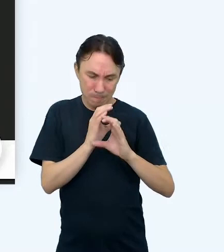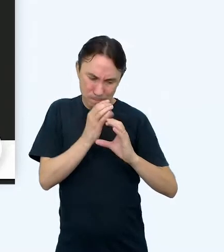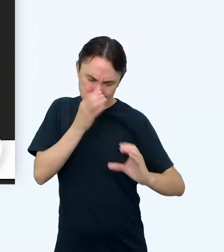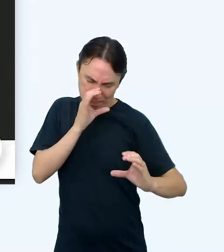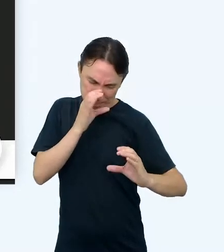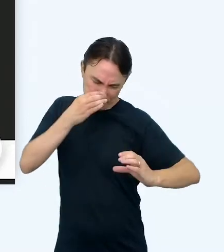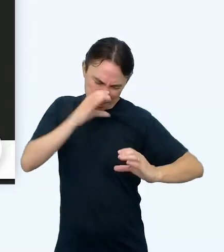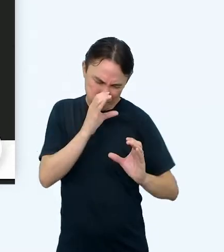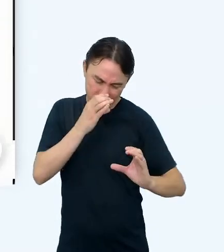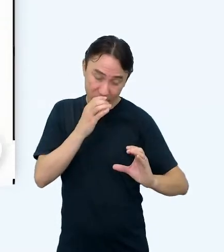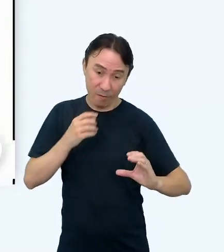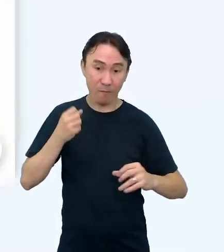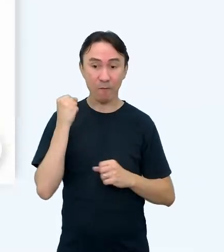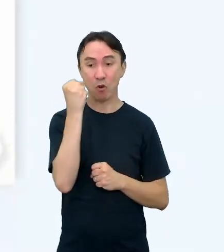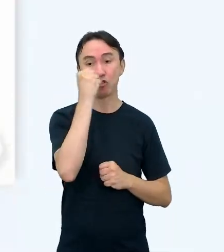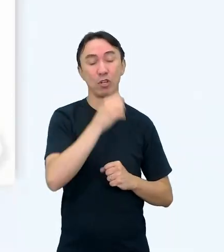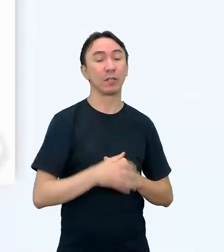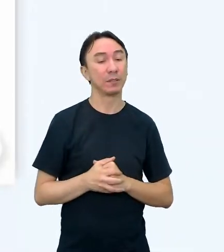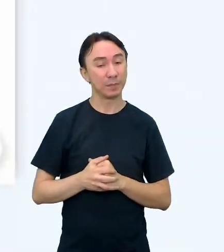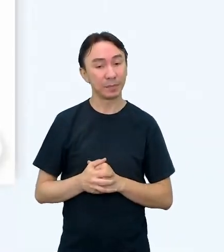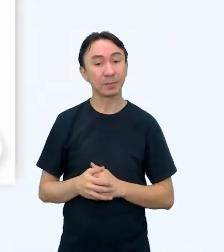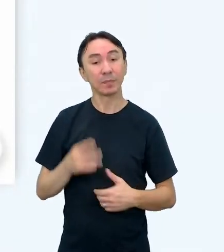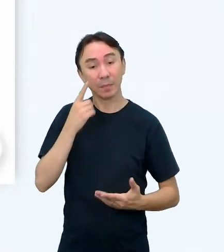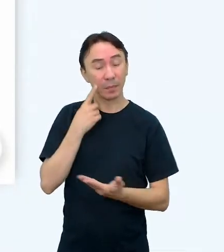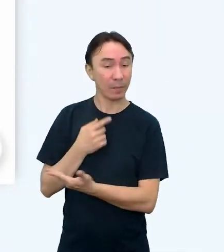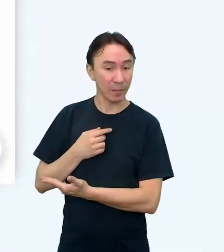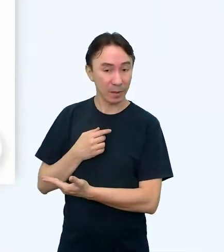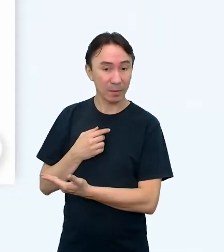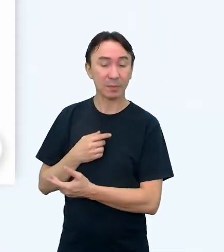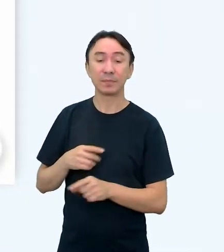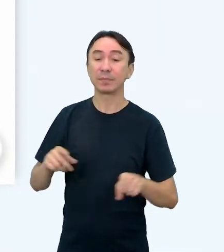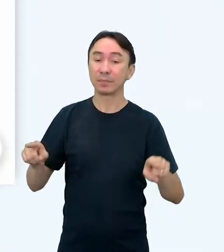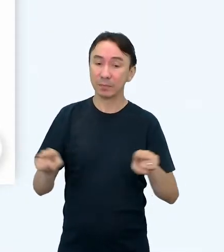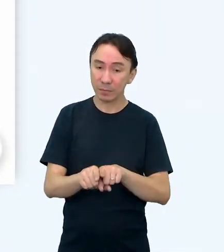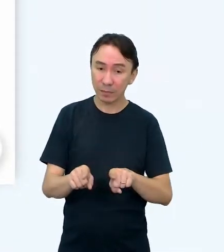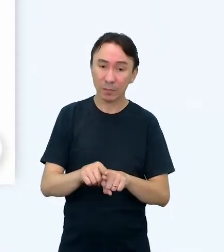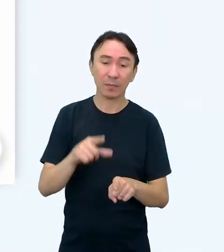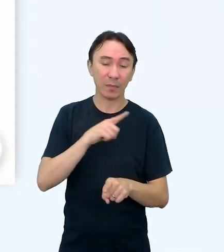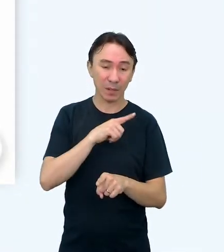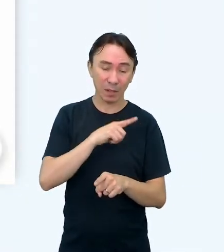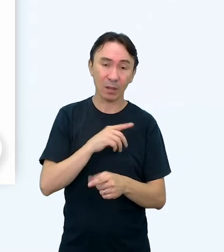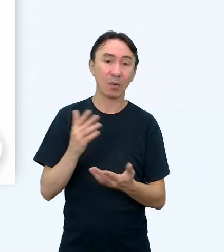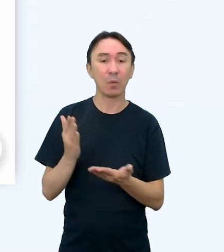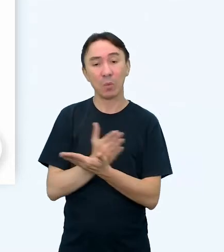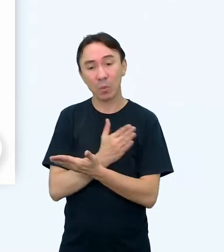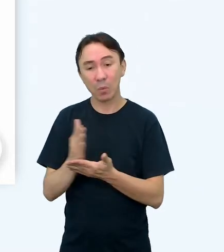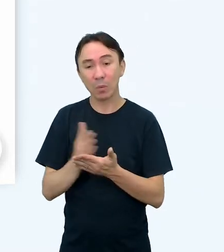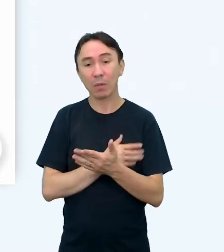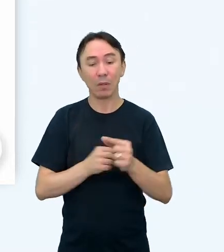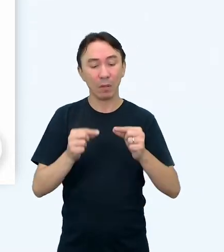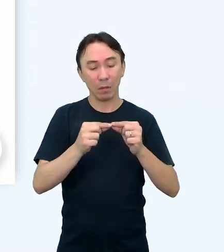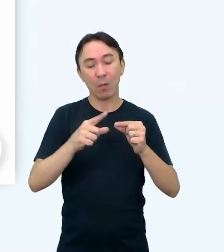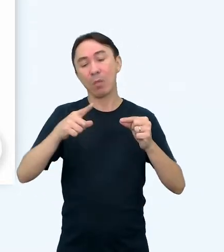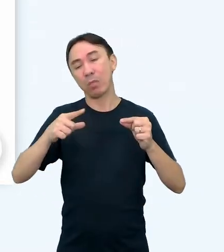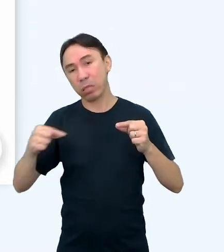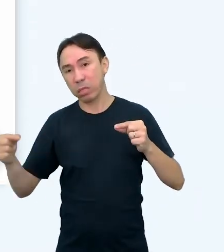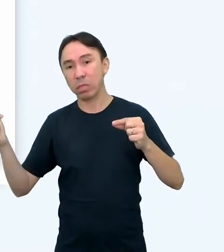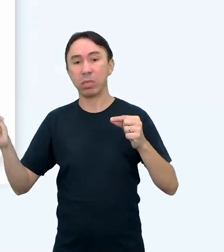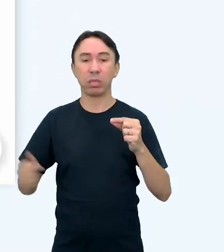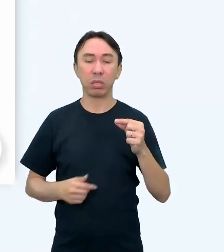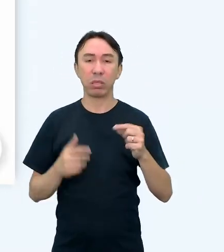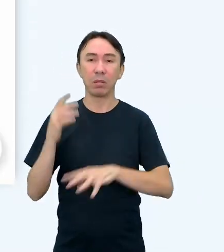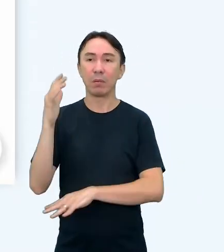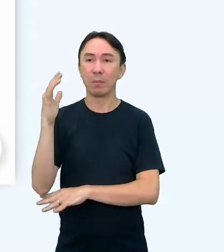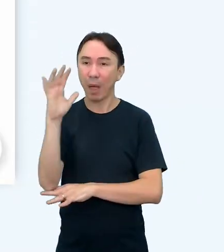supermicroscópios. A fase sólida do solo é composta também pela matéria orgânica, proveniente da adição de restos de origem vegetal